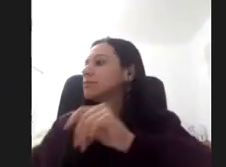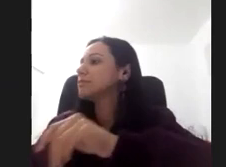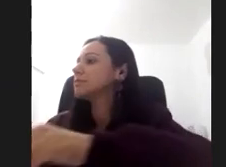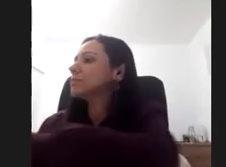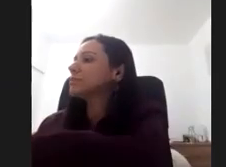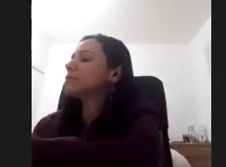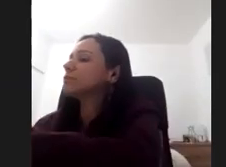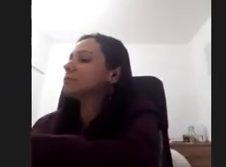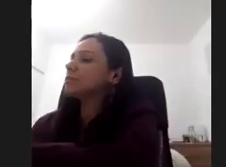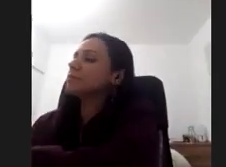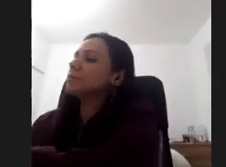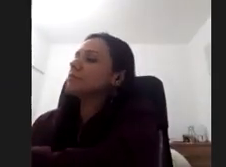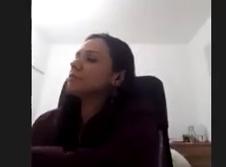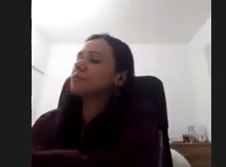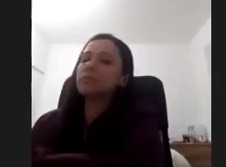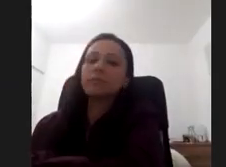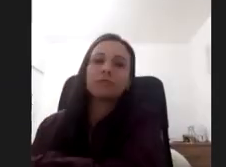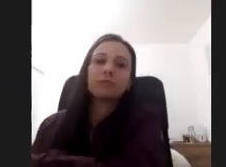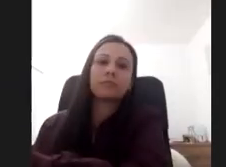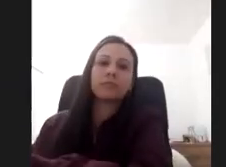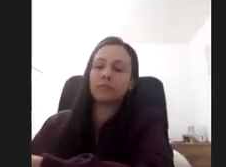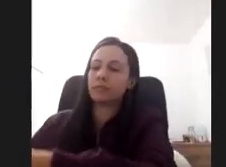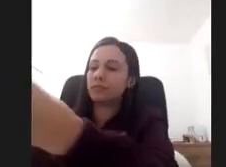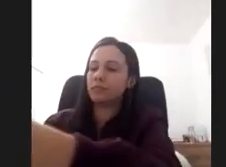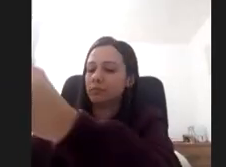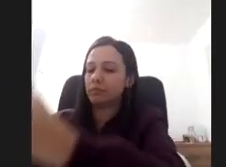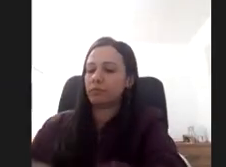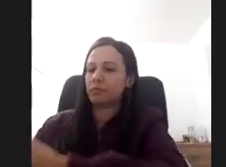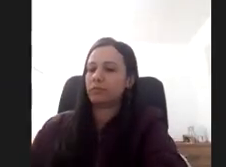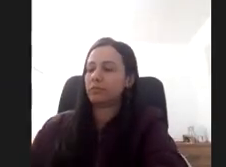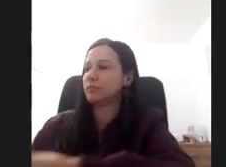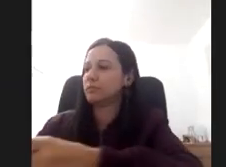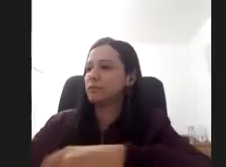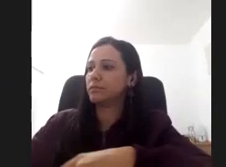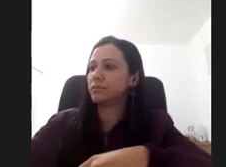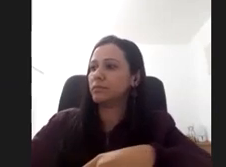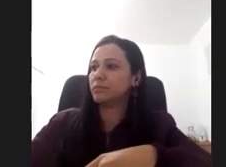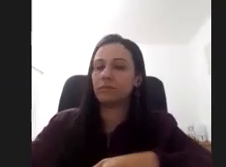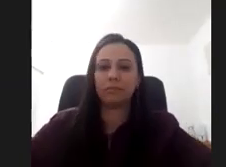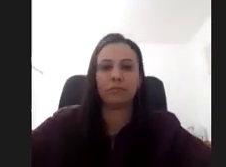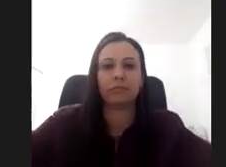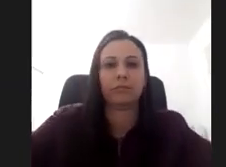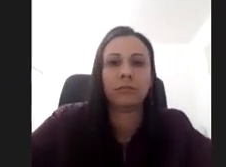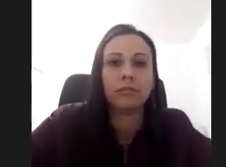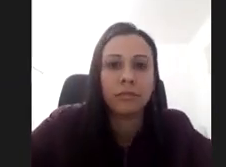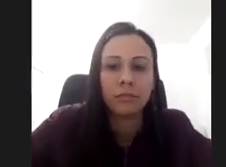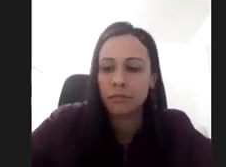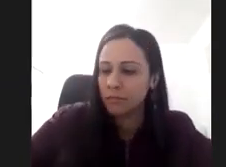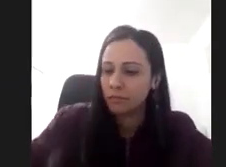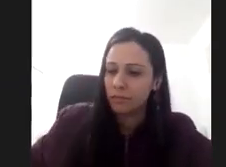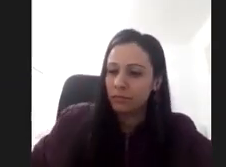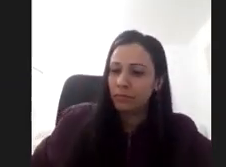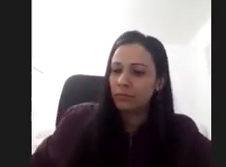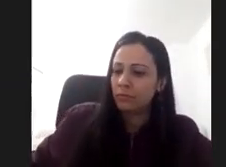O marco inicial das discussões globais sobre meio ambiente foi em 1972, como bem disse